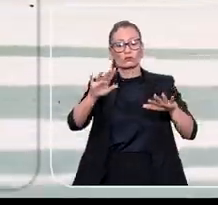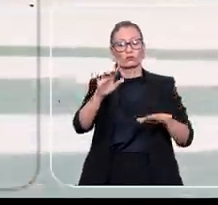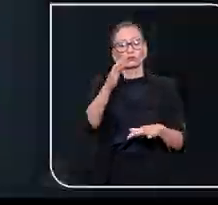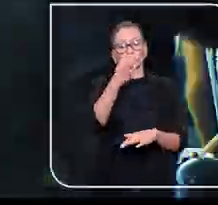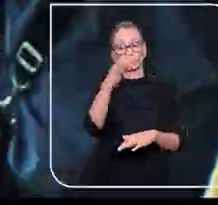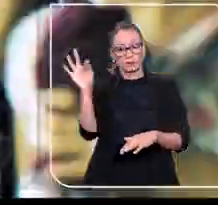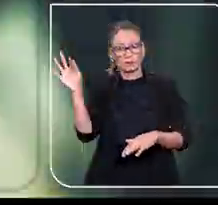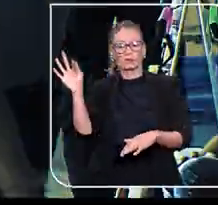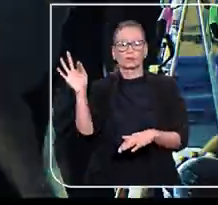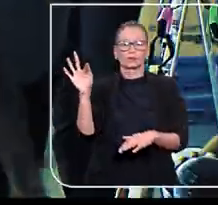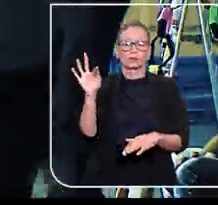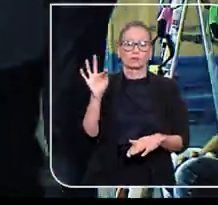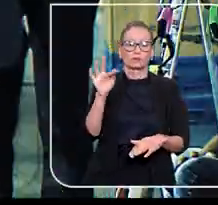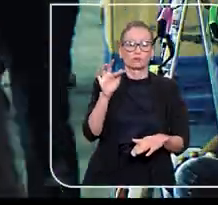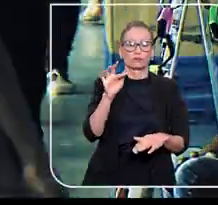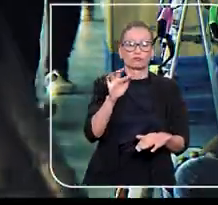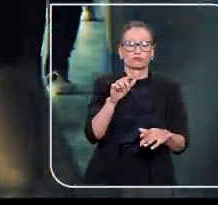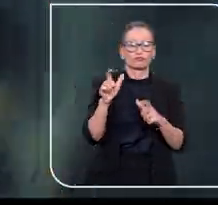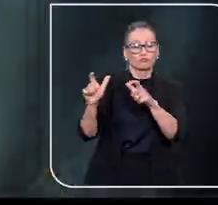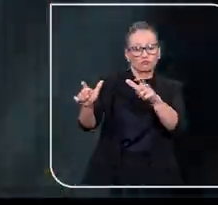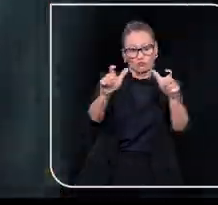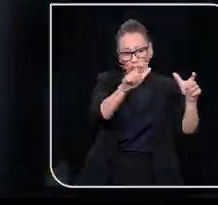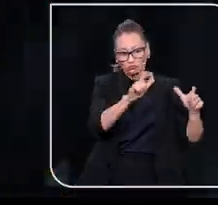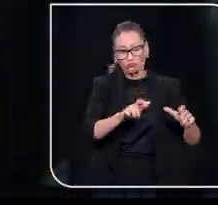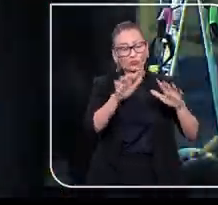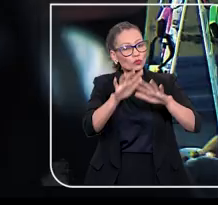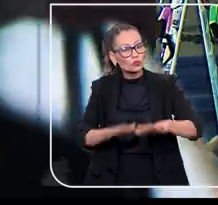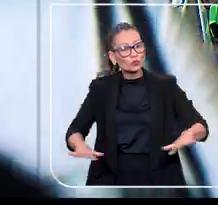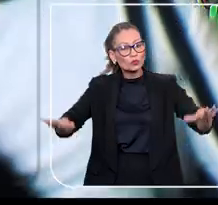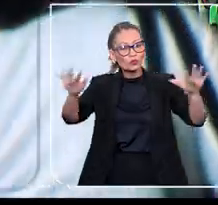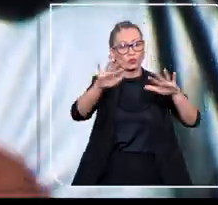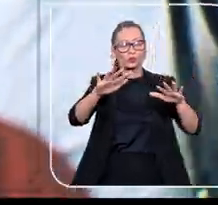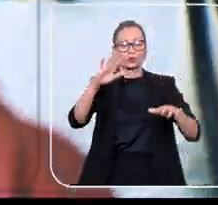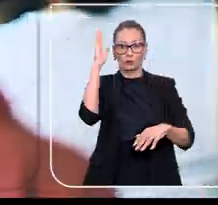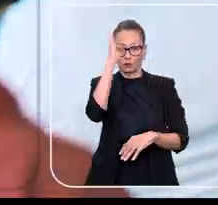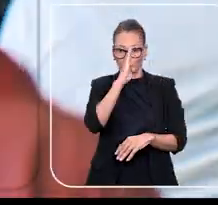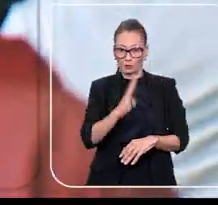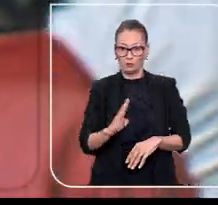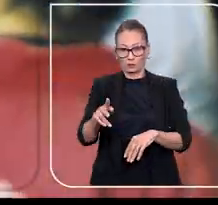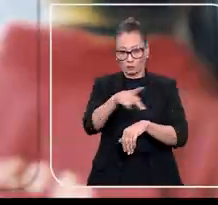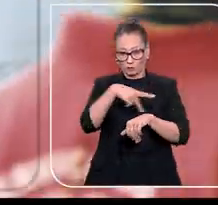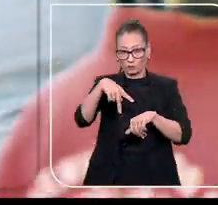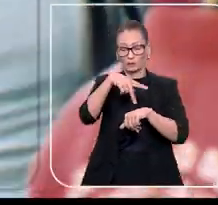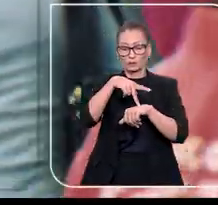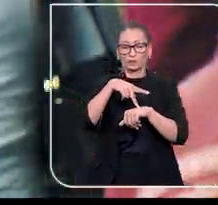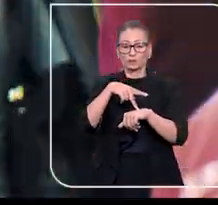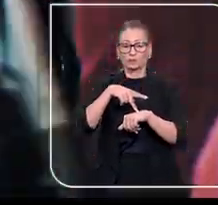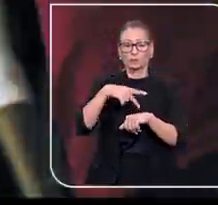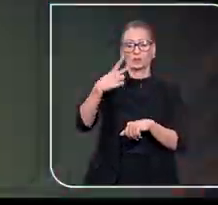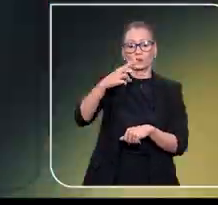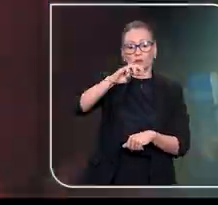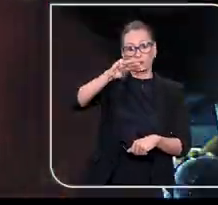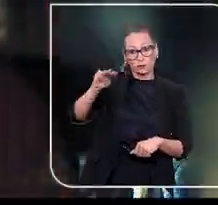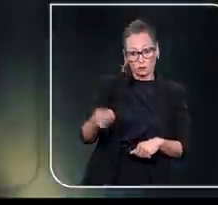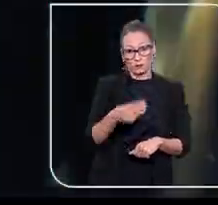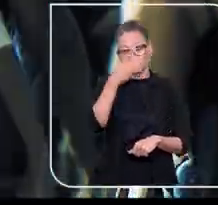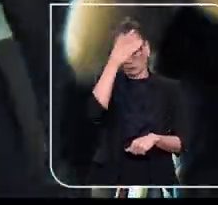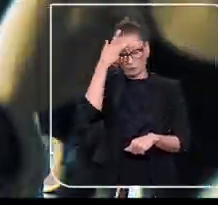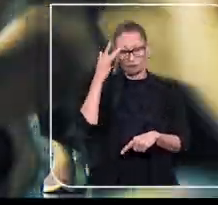casos semelhantes nos quatro cantos do país, afetando o dia a dia de mais de 200 milhões de pessoas.